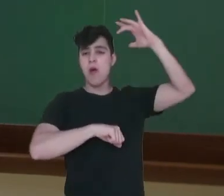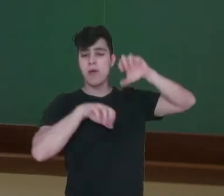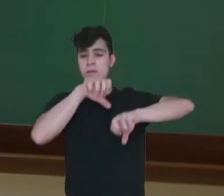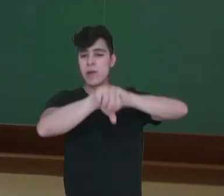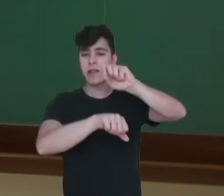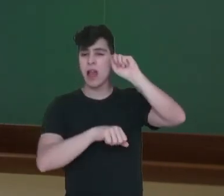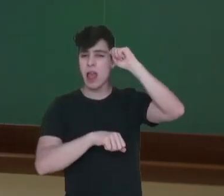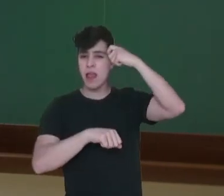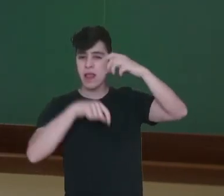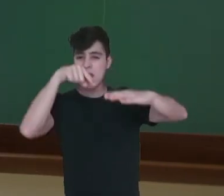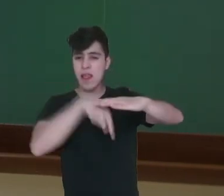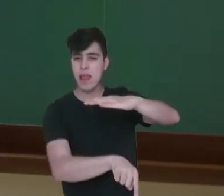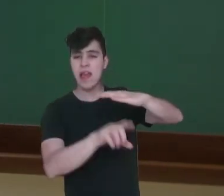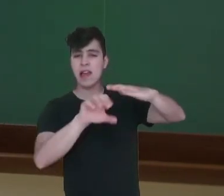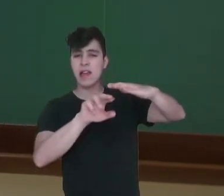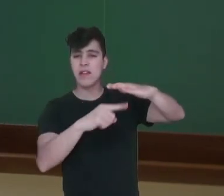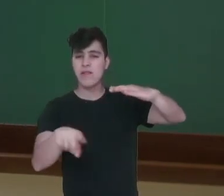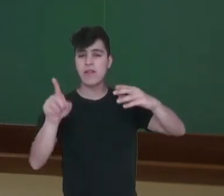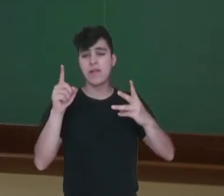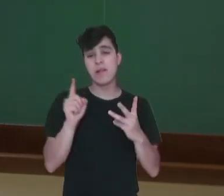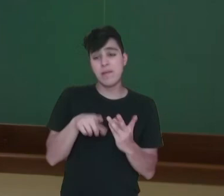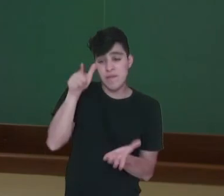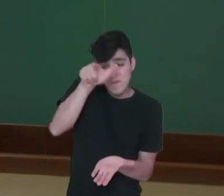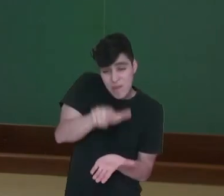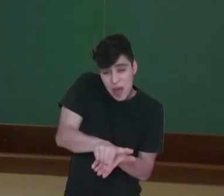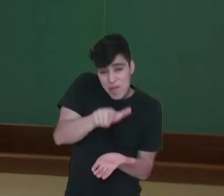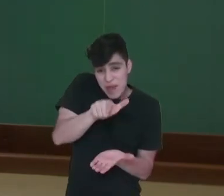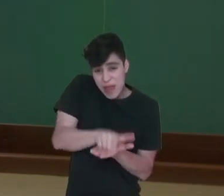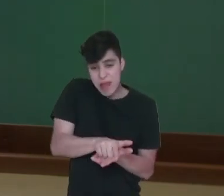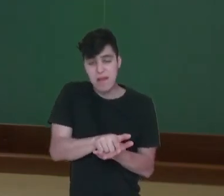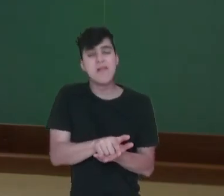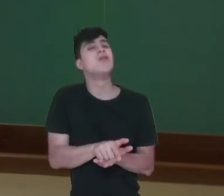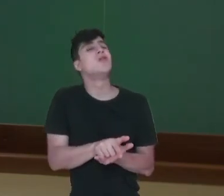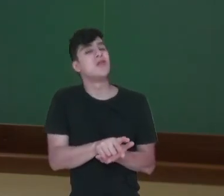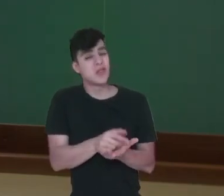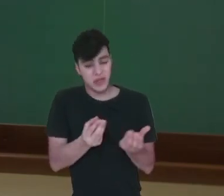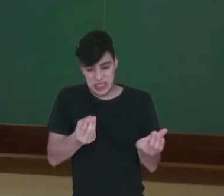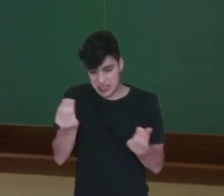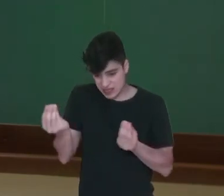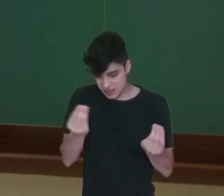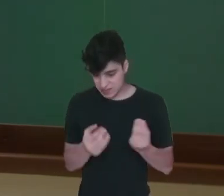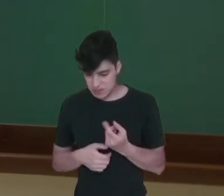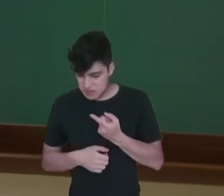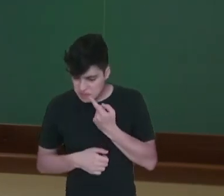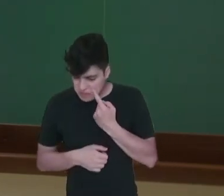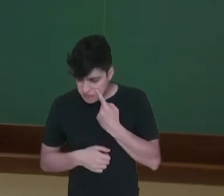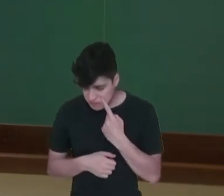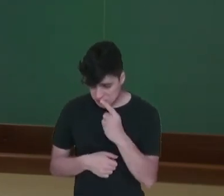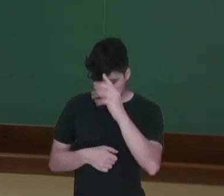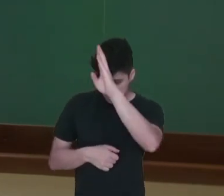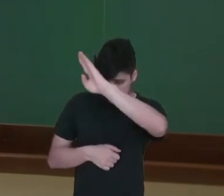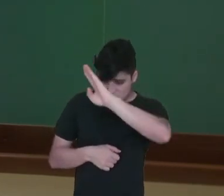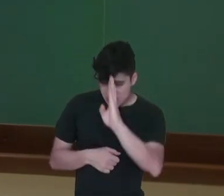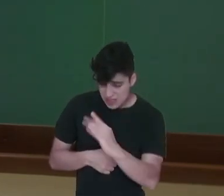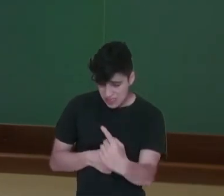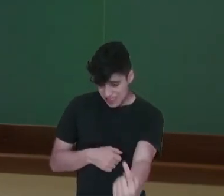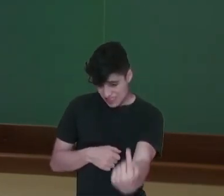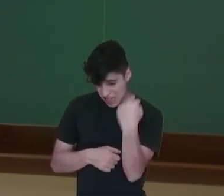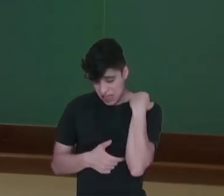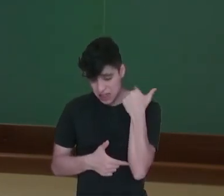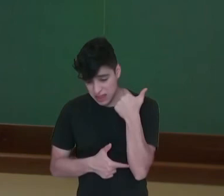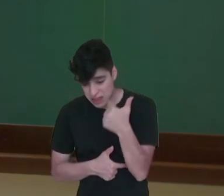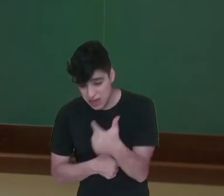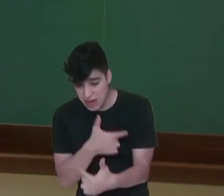vegetal, produção de papel. Vejam que as atividades do Brasil em geral fizeram